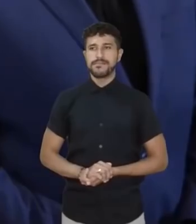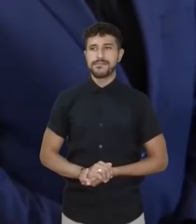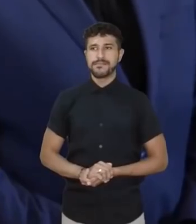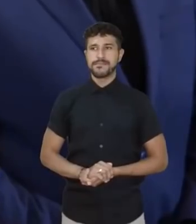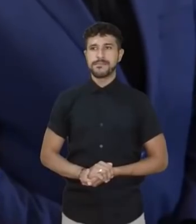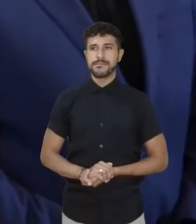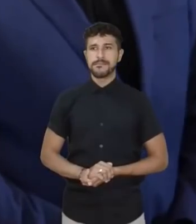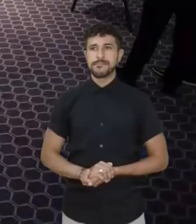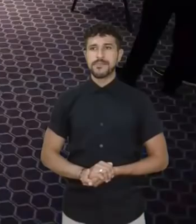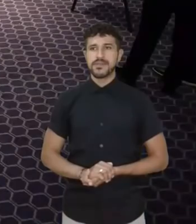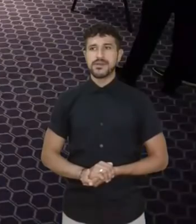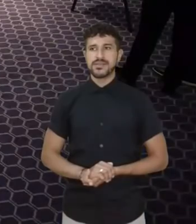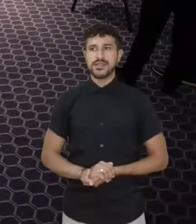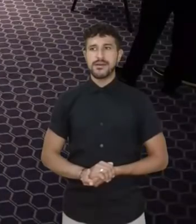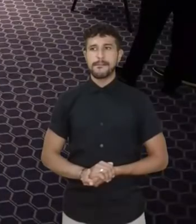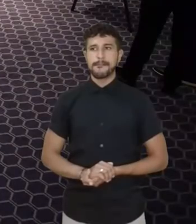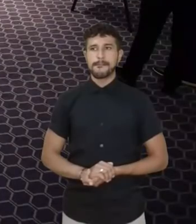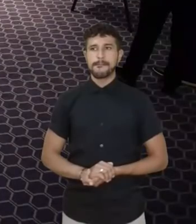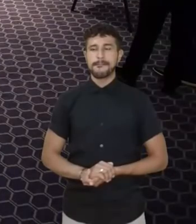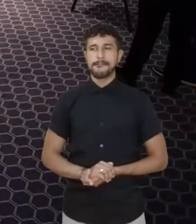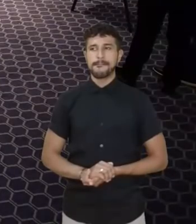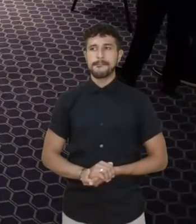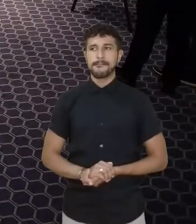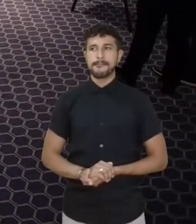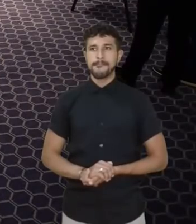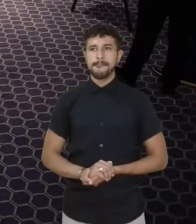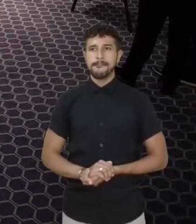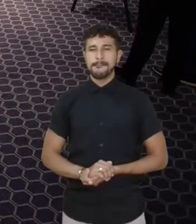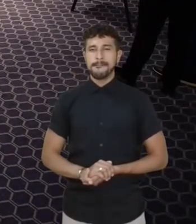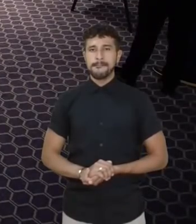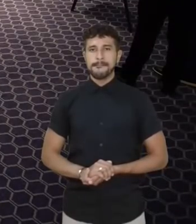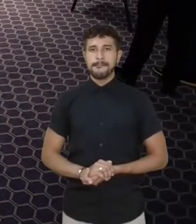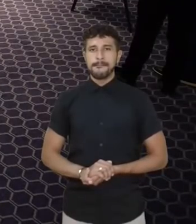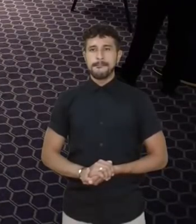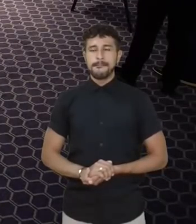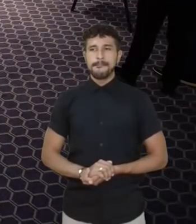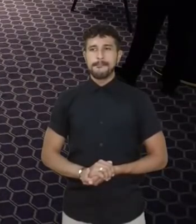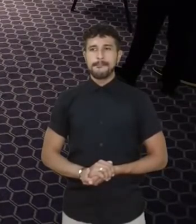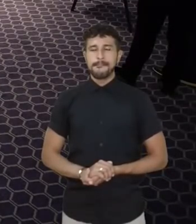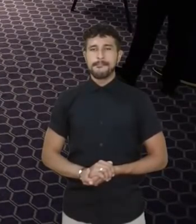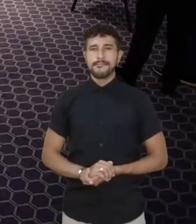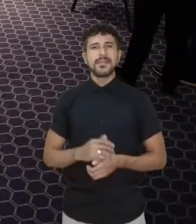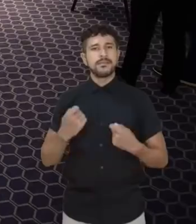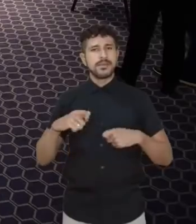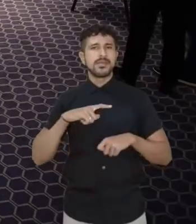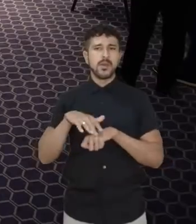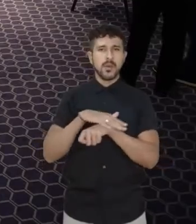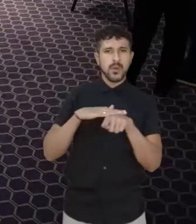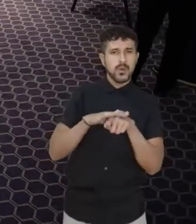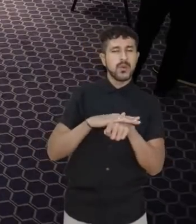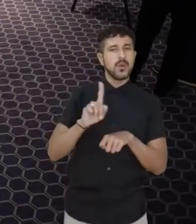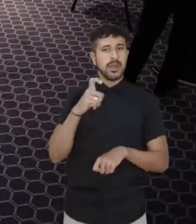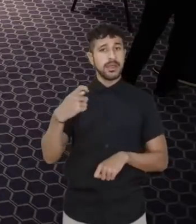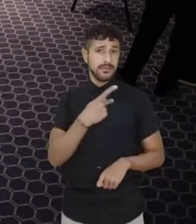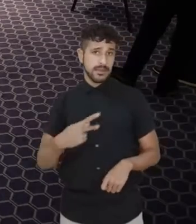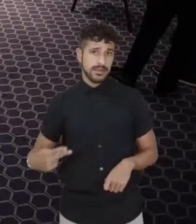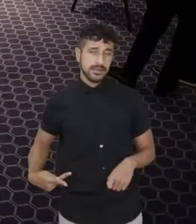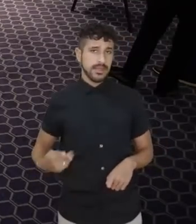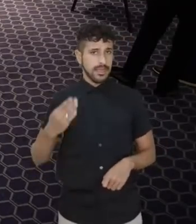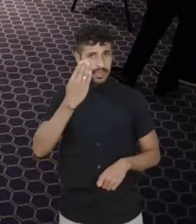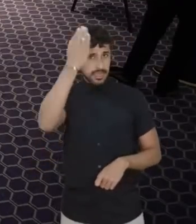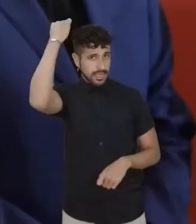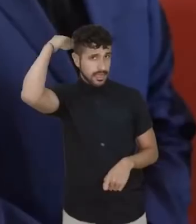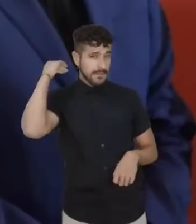Só complementando rapidinho, já que a senhora falou do MDB, isso passa por uma conversa com o ex-presidente Michel Temer também? Não,